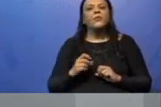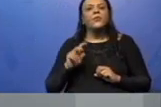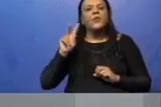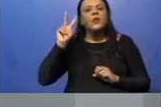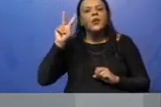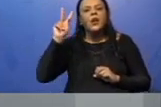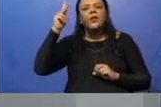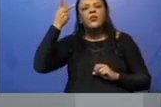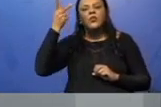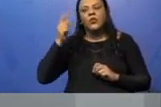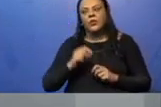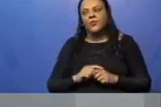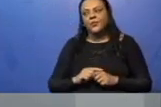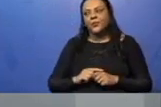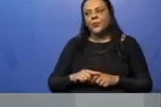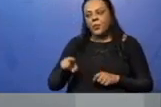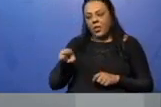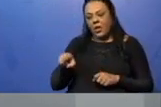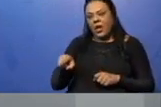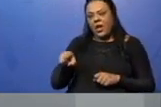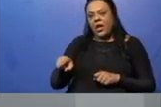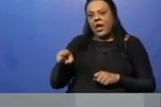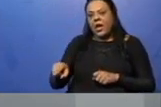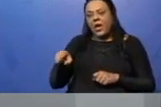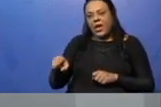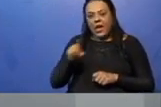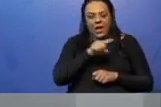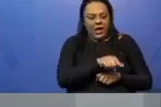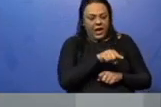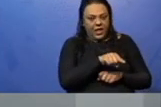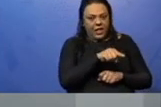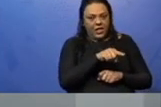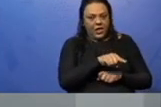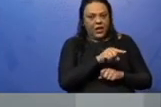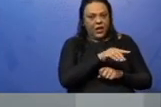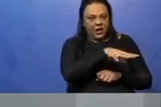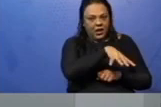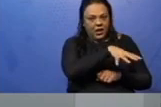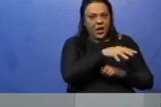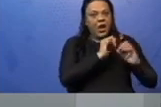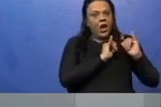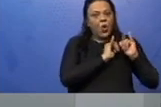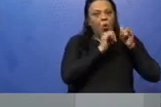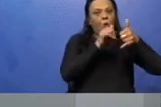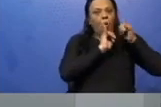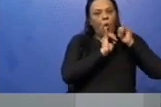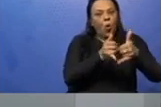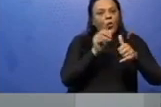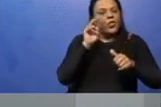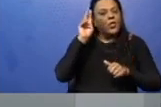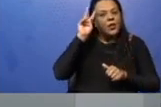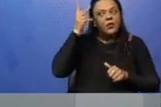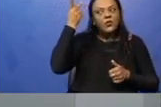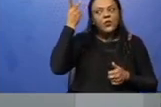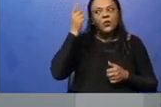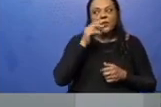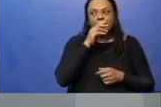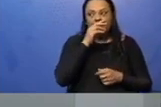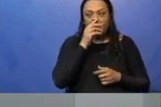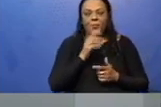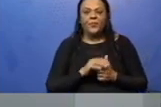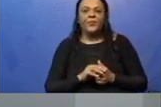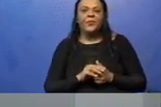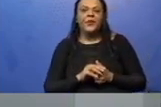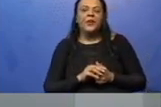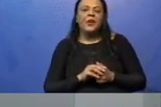é o narrador, e ele que vai contar a história para você. Aqui, então, nós temos, olha, é o narrador que faz essa